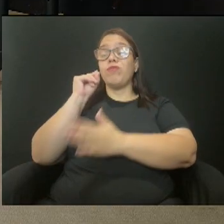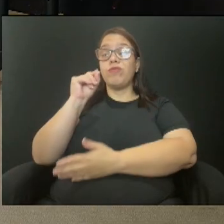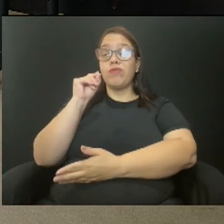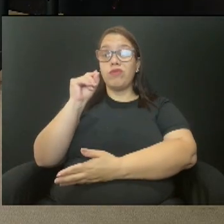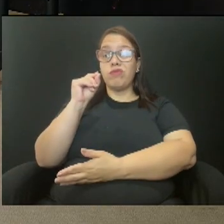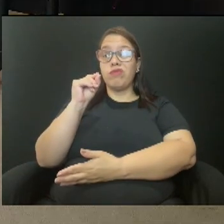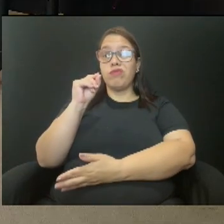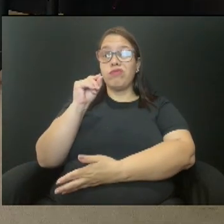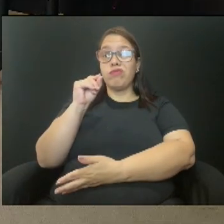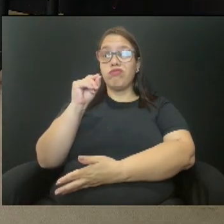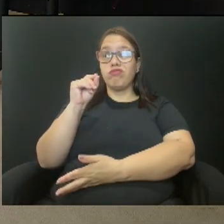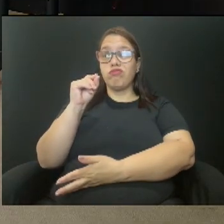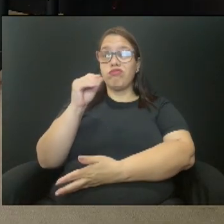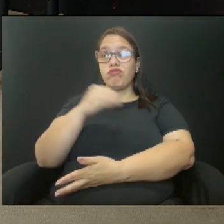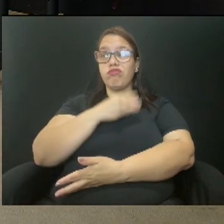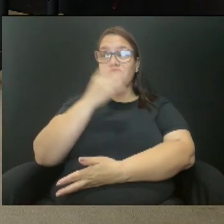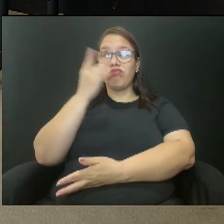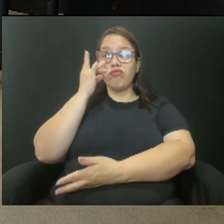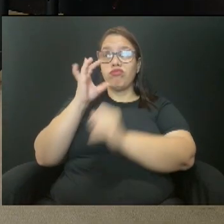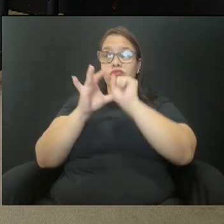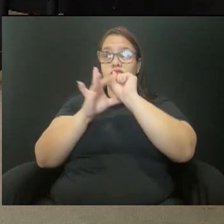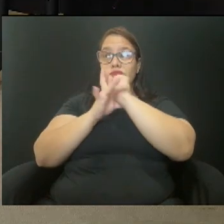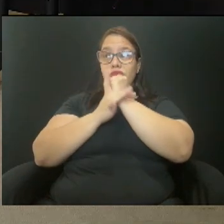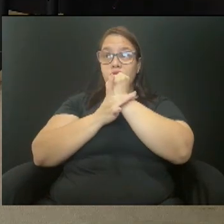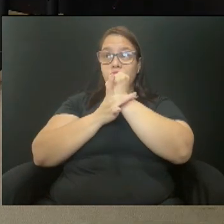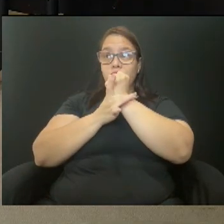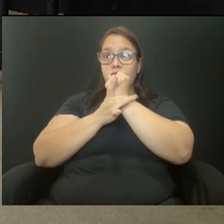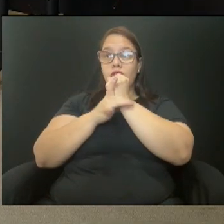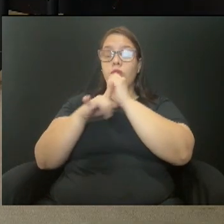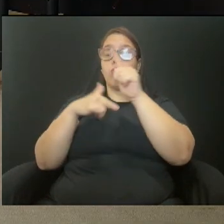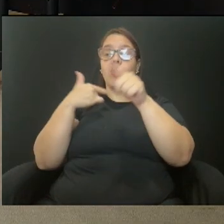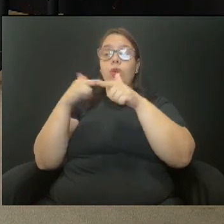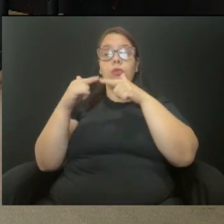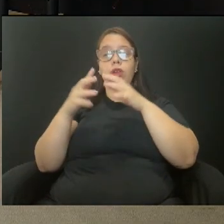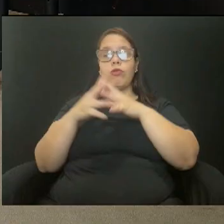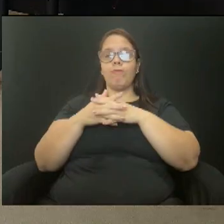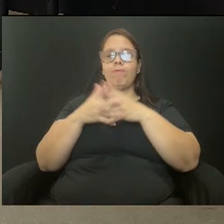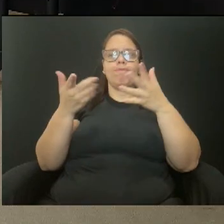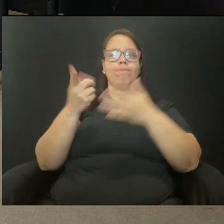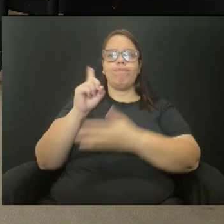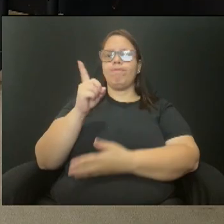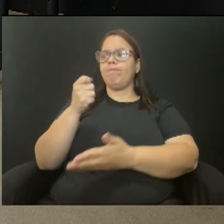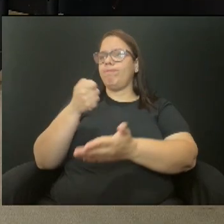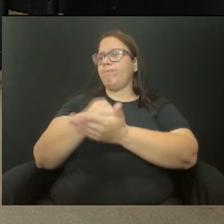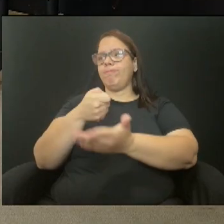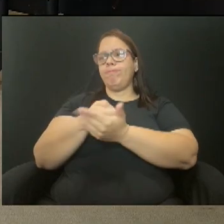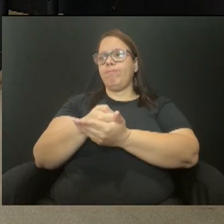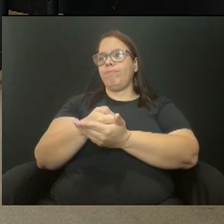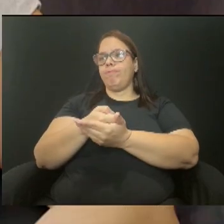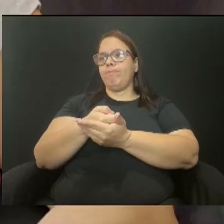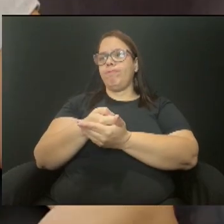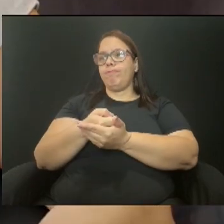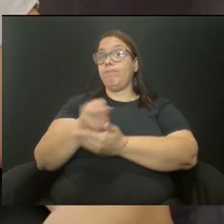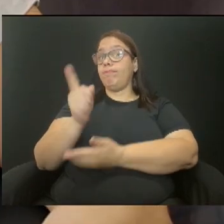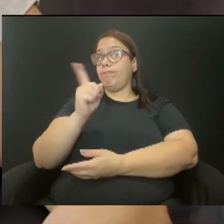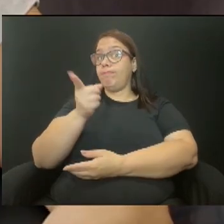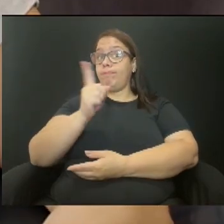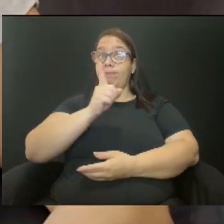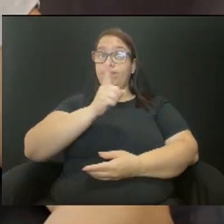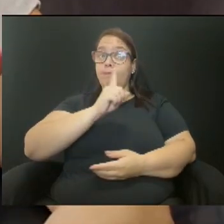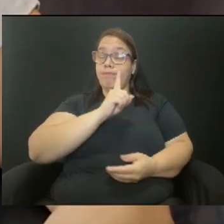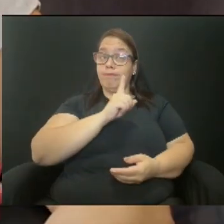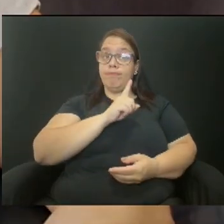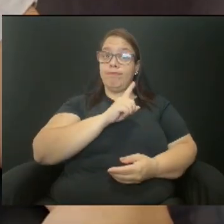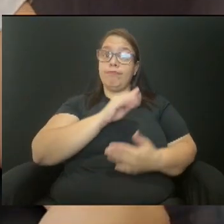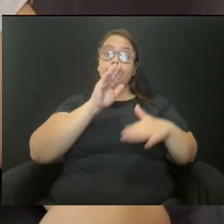parecia que dava uma segurança maior para o trabalhador. Hoje isso não é obrigatório. Não, hoje isso não é obrigatório. Inclusive, muitas vezes, você